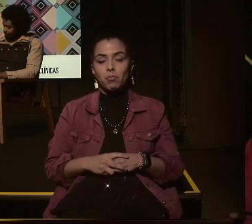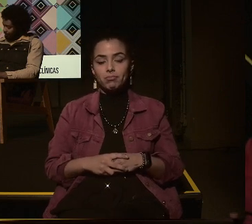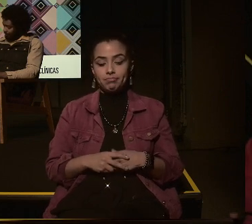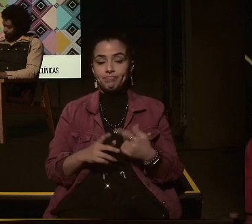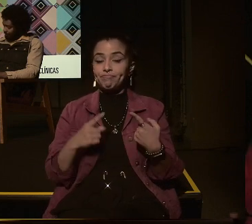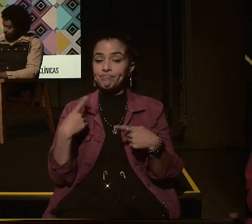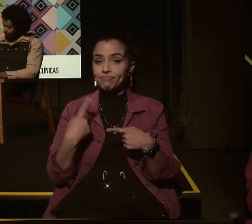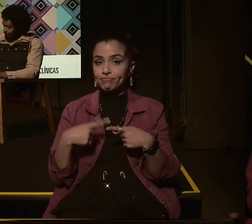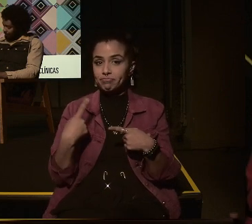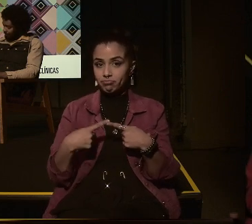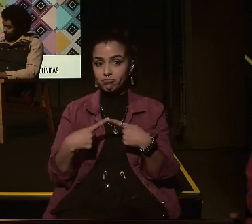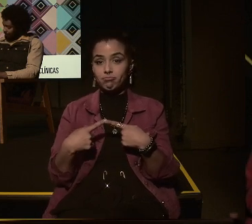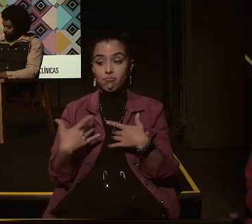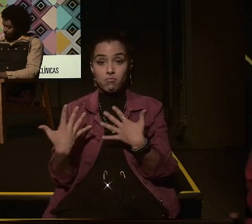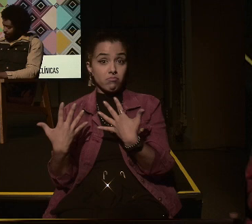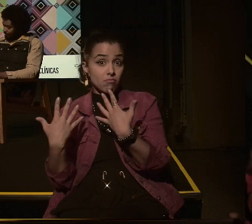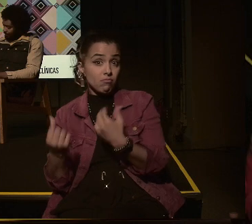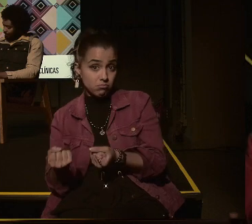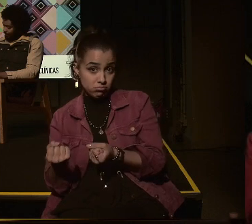Topar a diáspora negra,